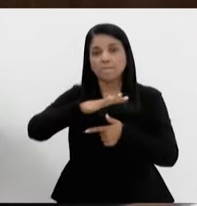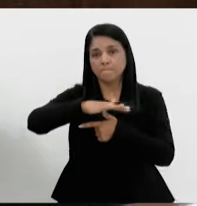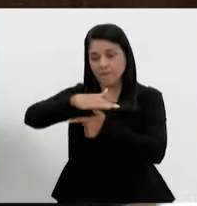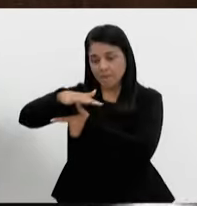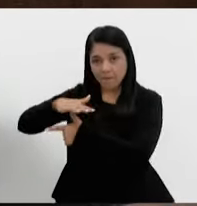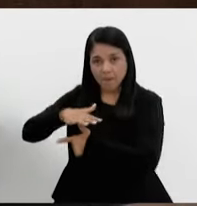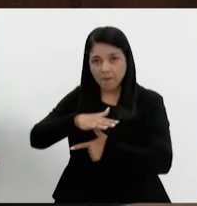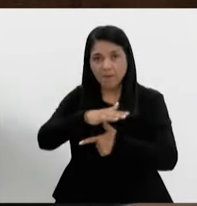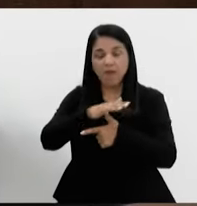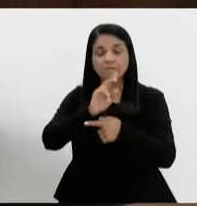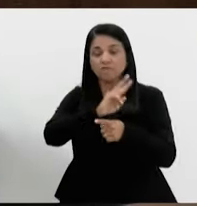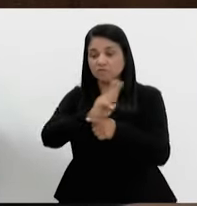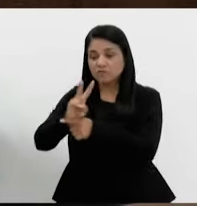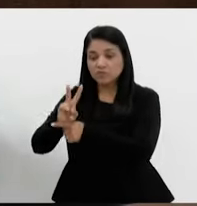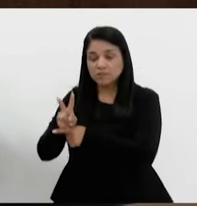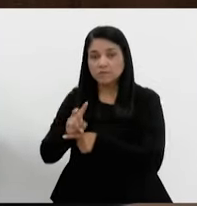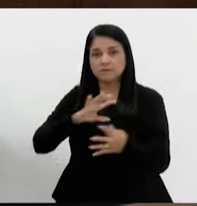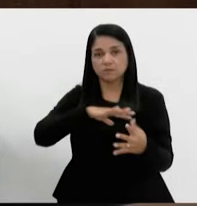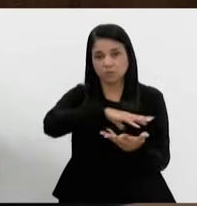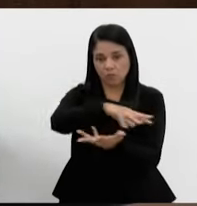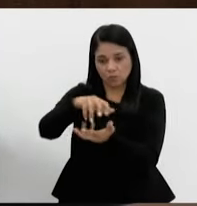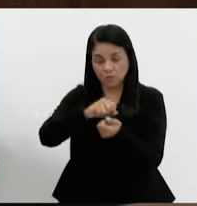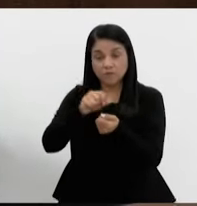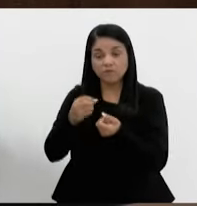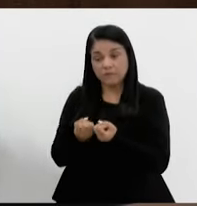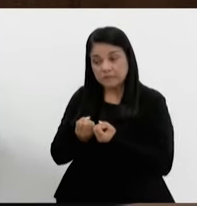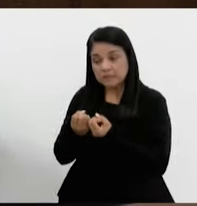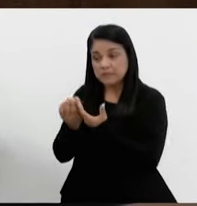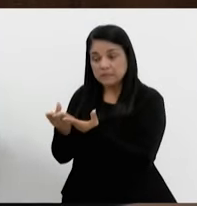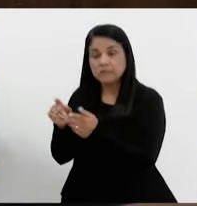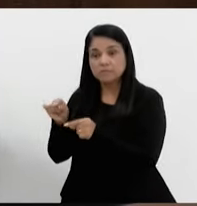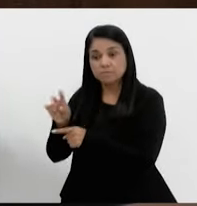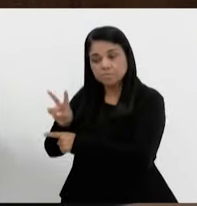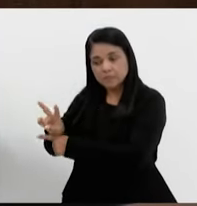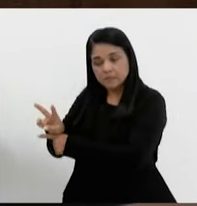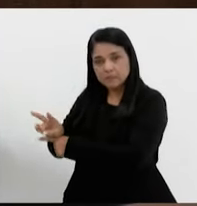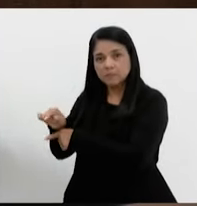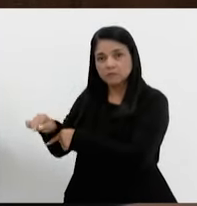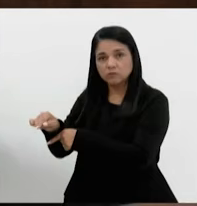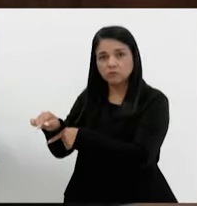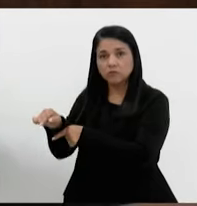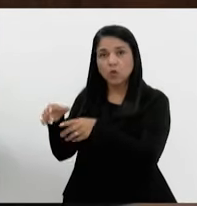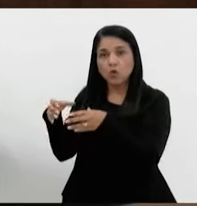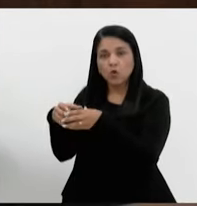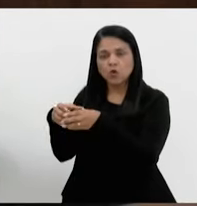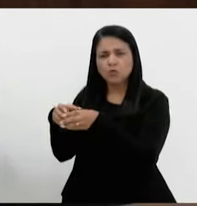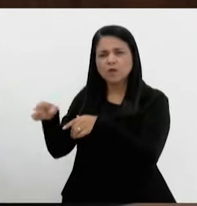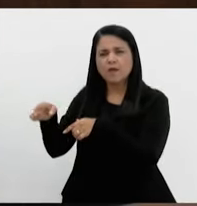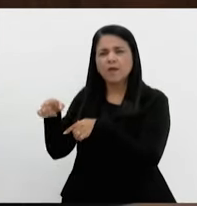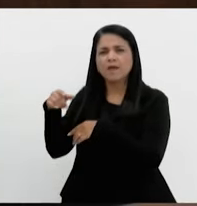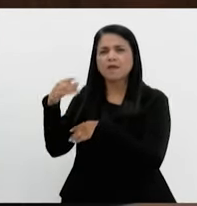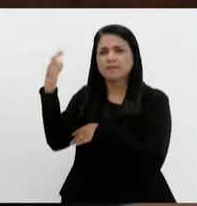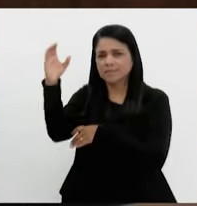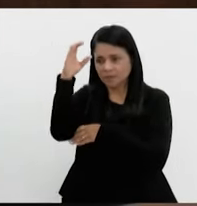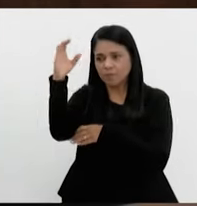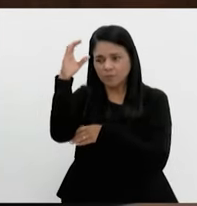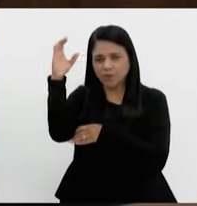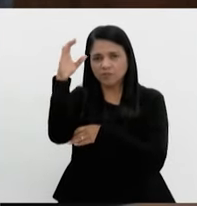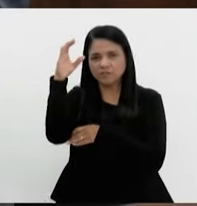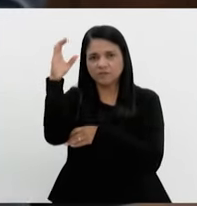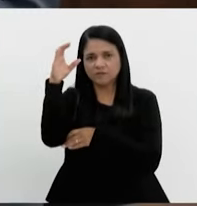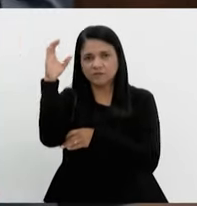ambiental Mas ele foi cedido ao batal ao eh Regimento F lá em Niterói e